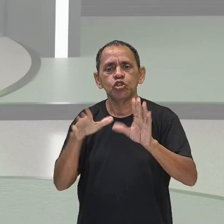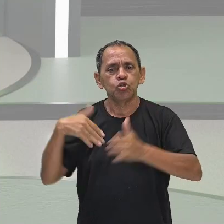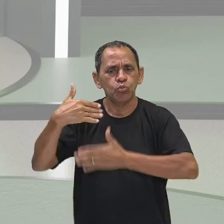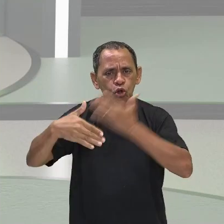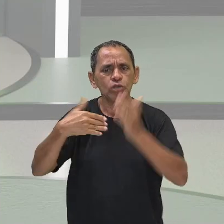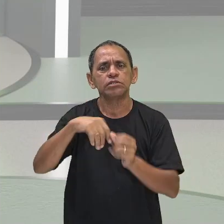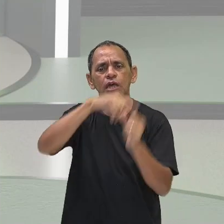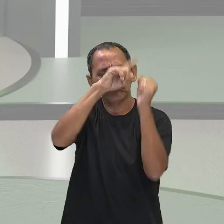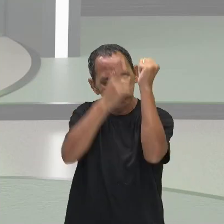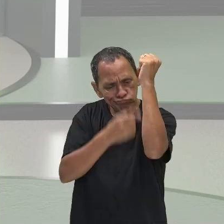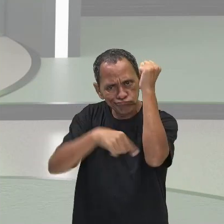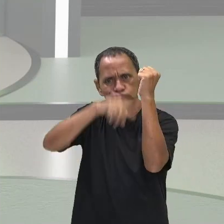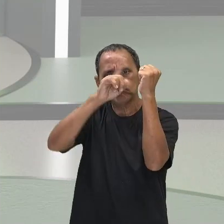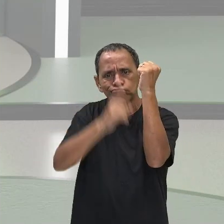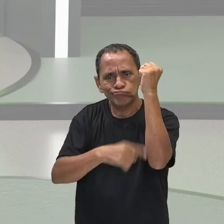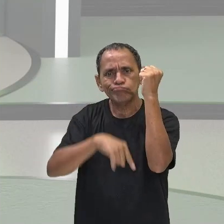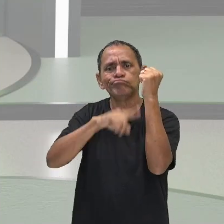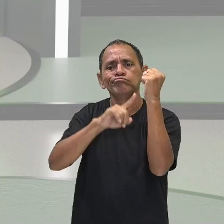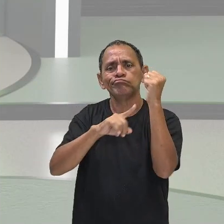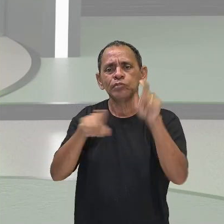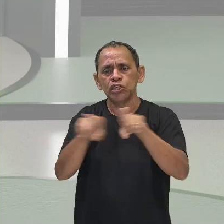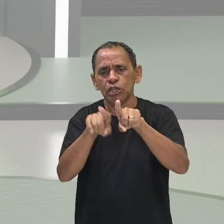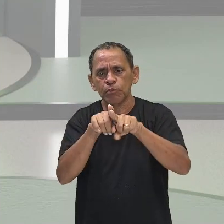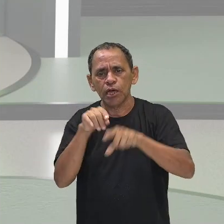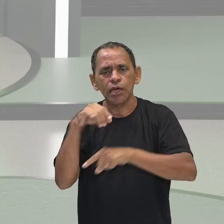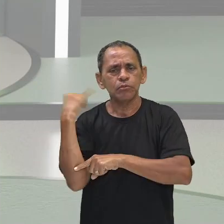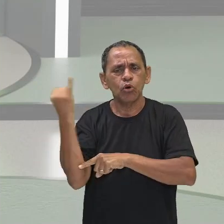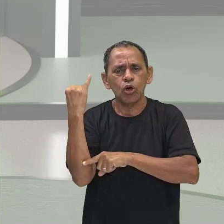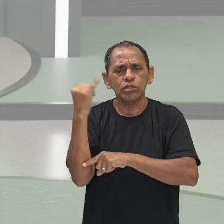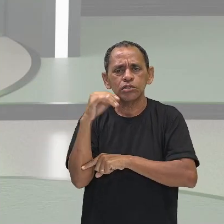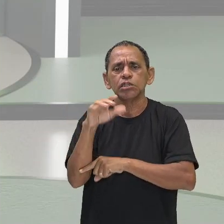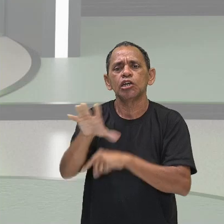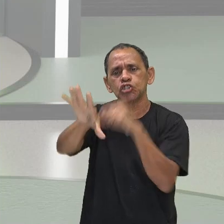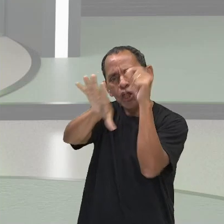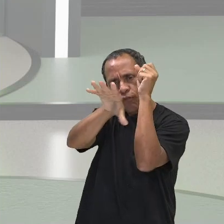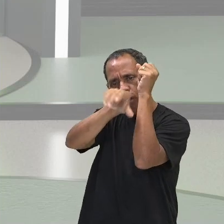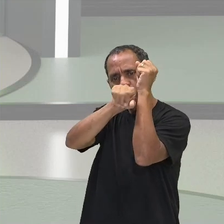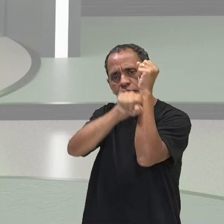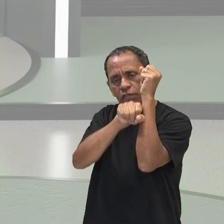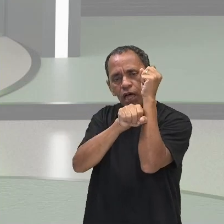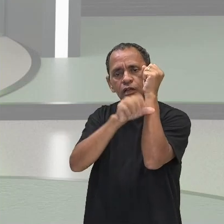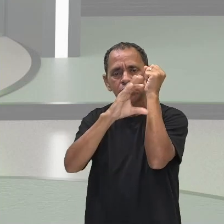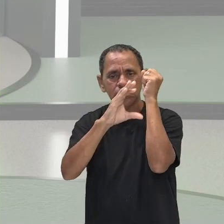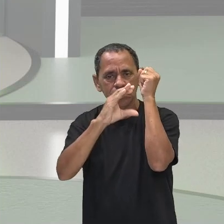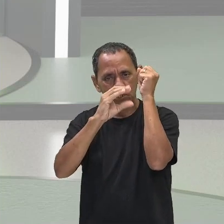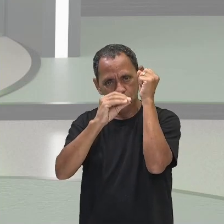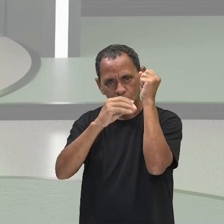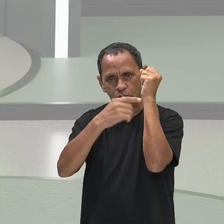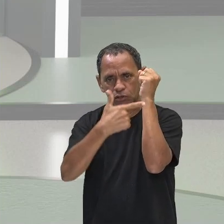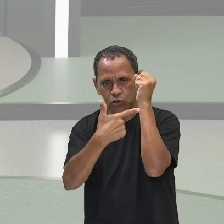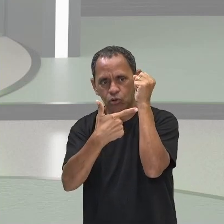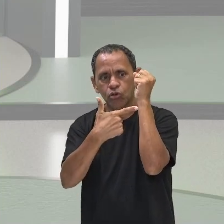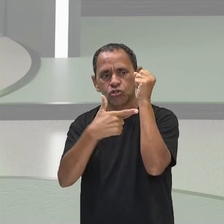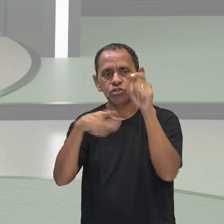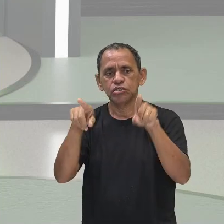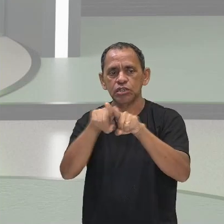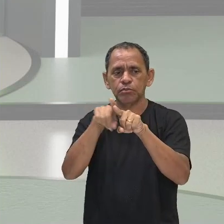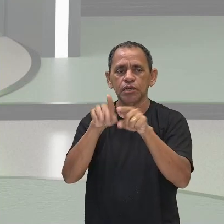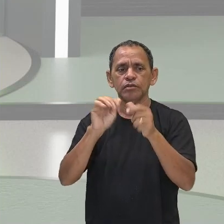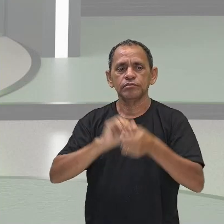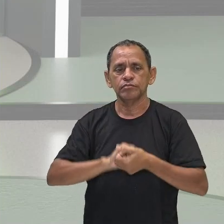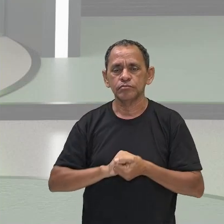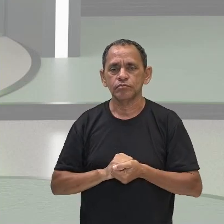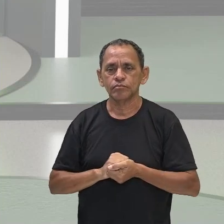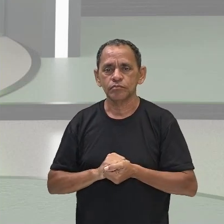outra coisa importante é que ela vai absorver o dióxido de carbono. Sim, aquele mesmo dióxido de carbono que